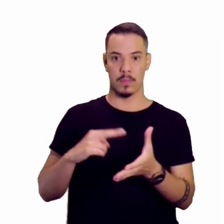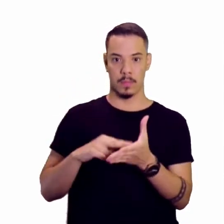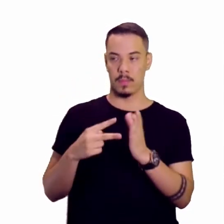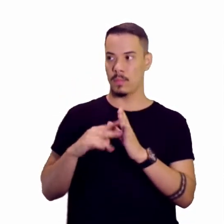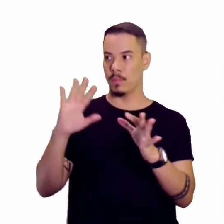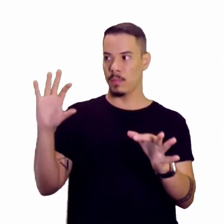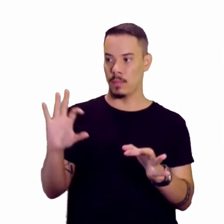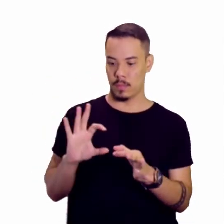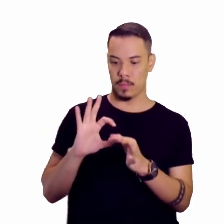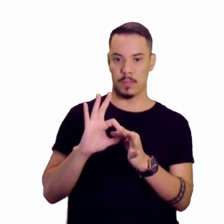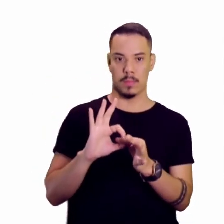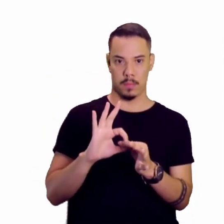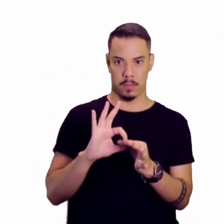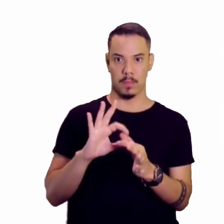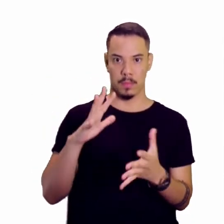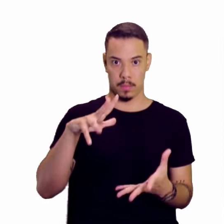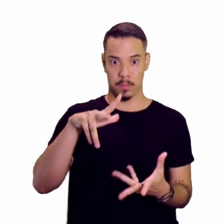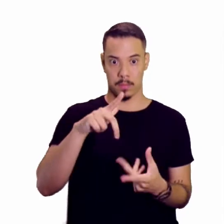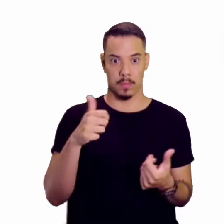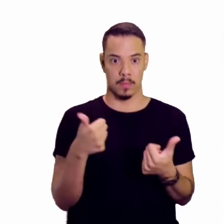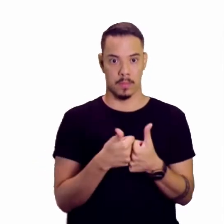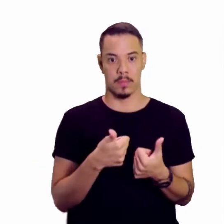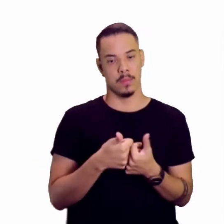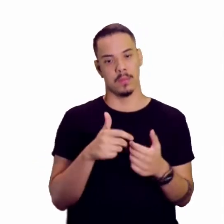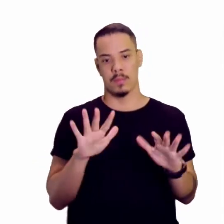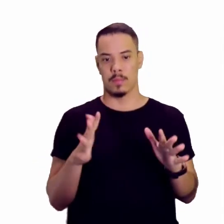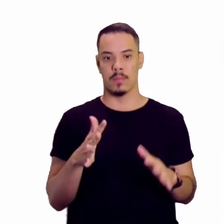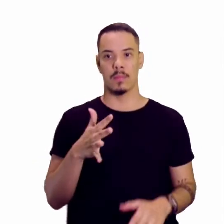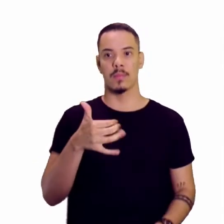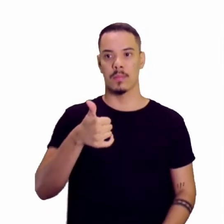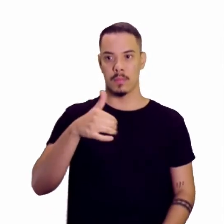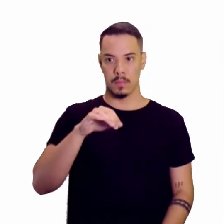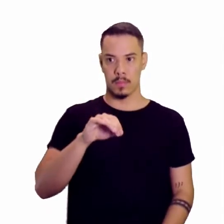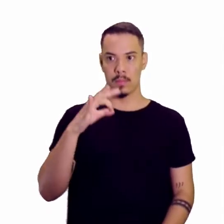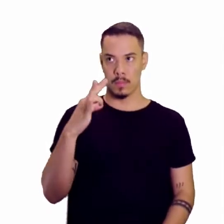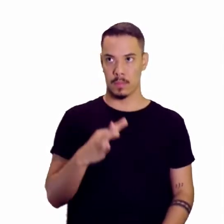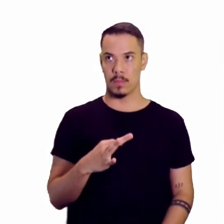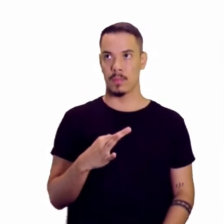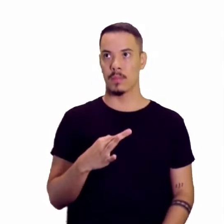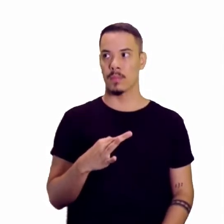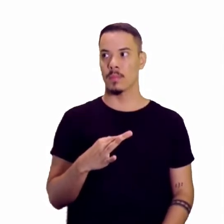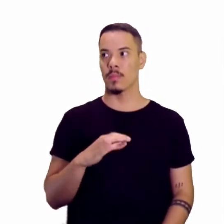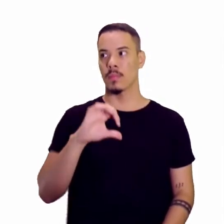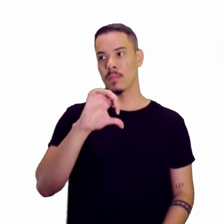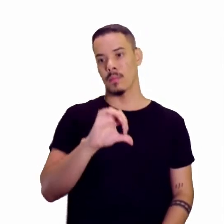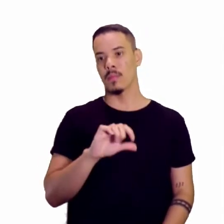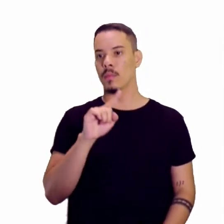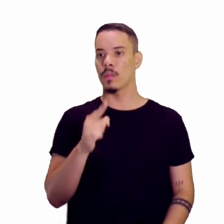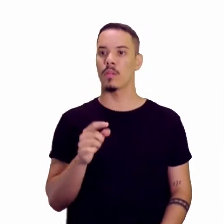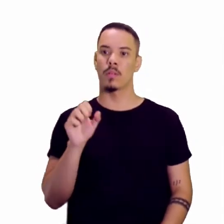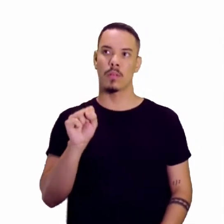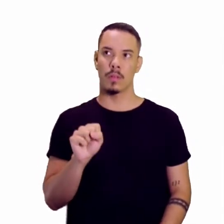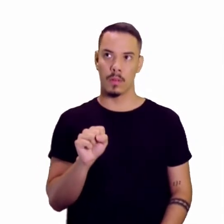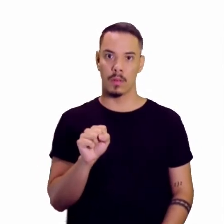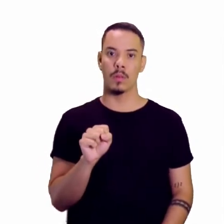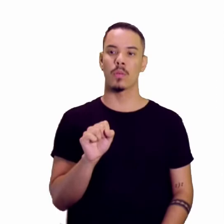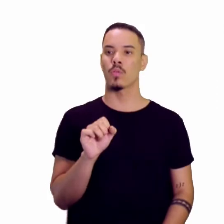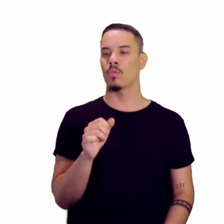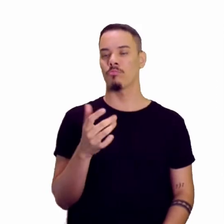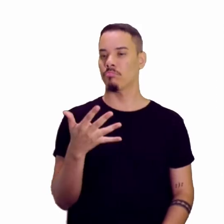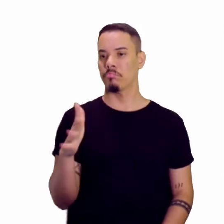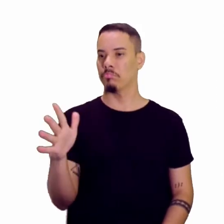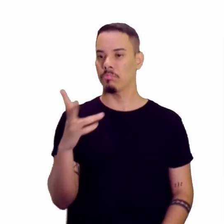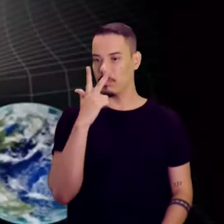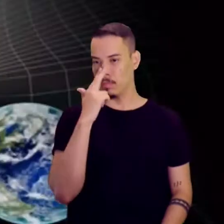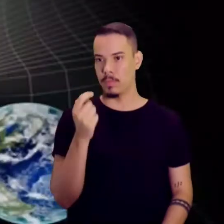que no planeta Terra é aproximadamente 10, né, Deise? Porque exatamente. 9,8, 9,86, depende do Equador, nos polos,